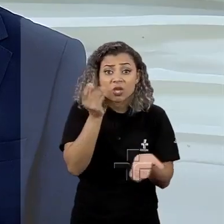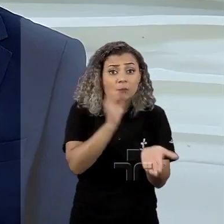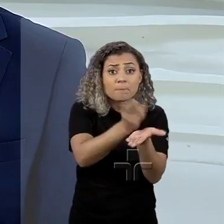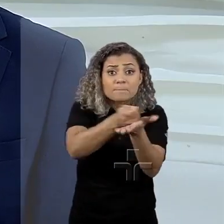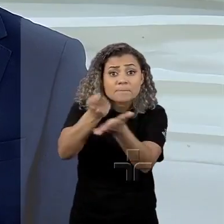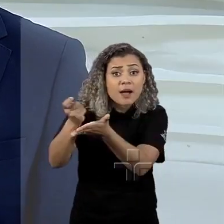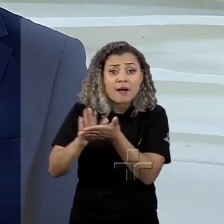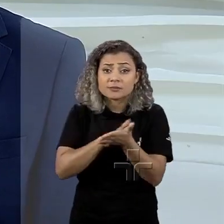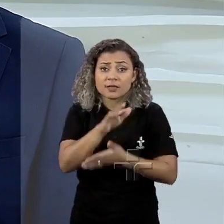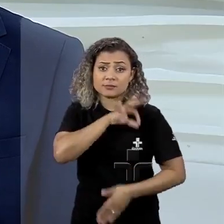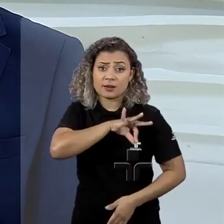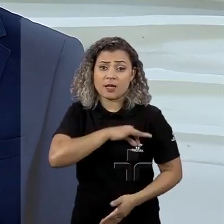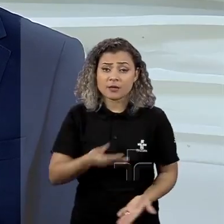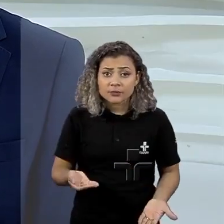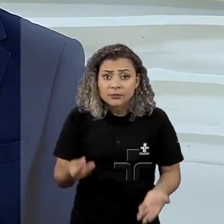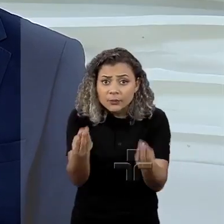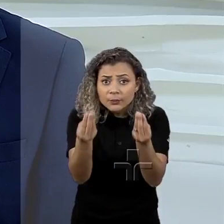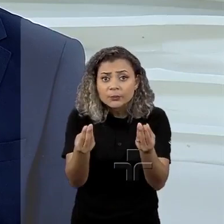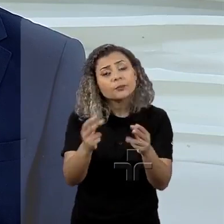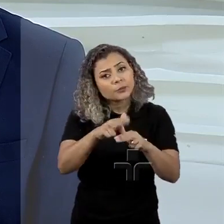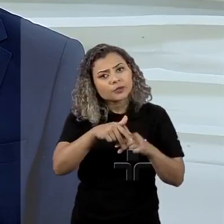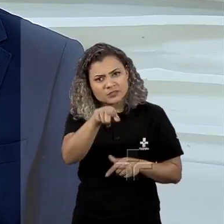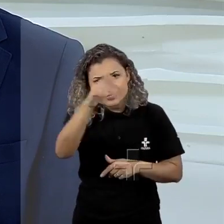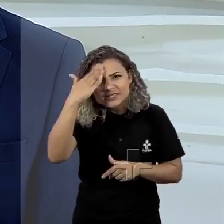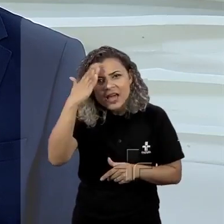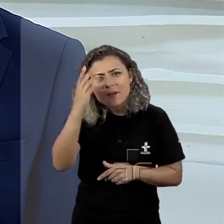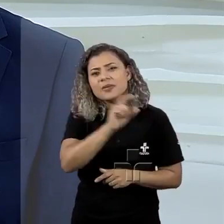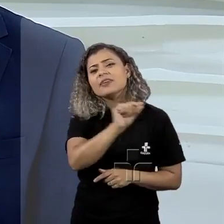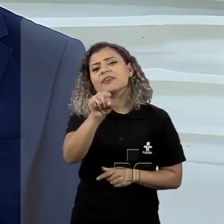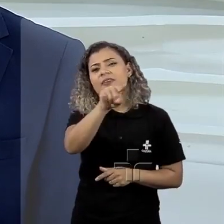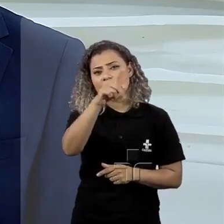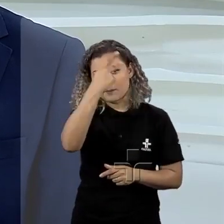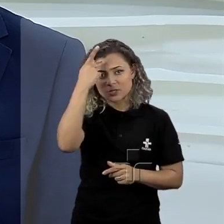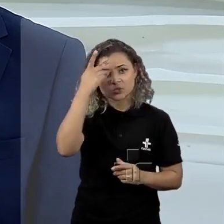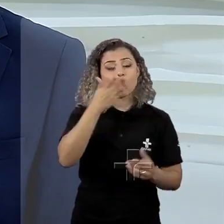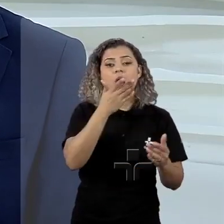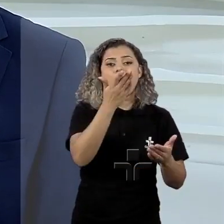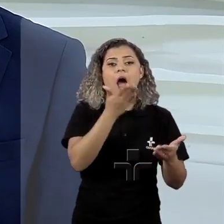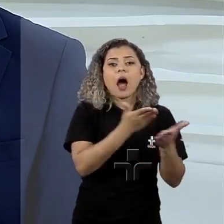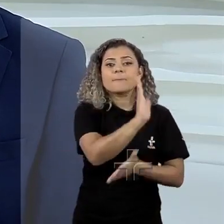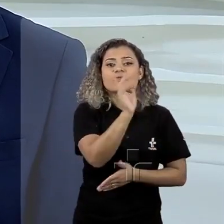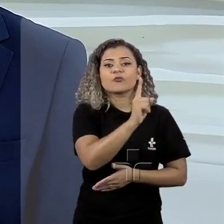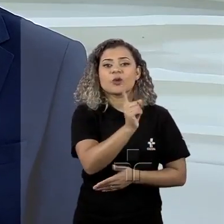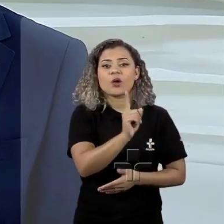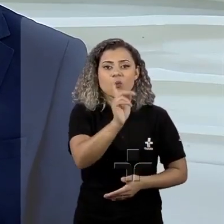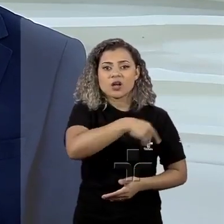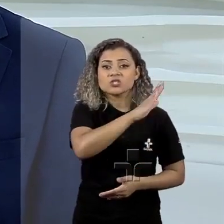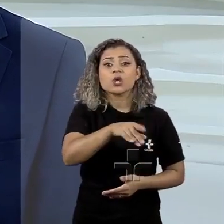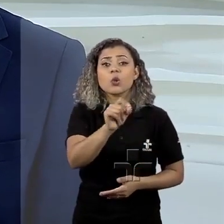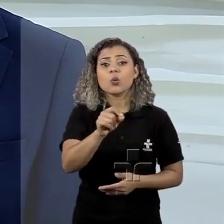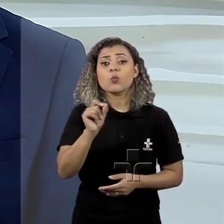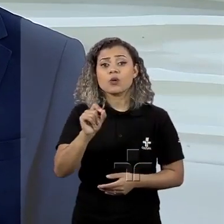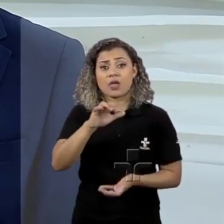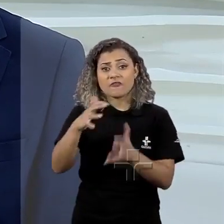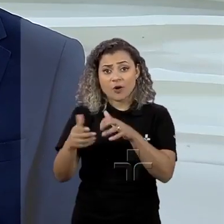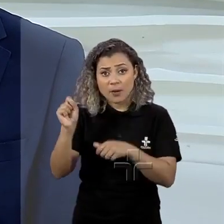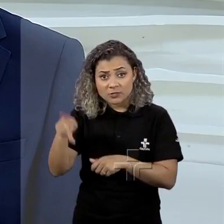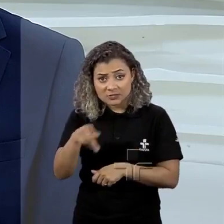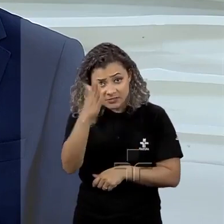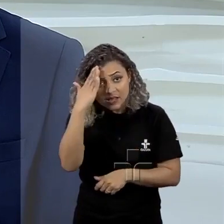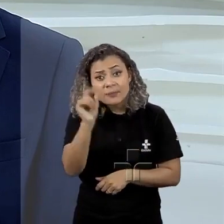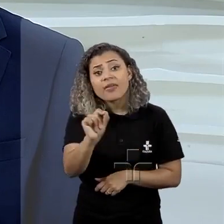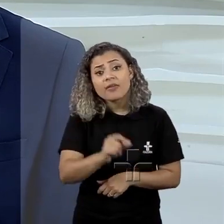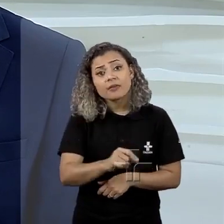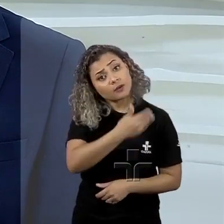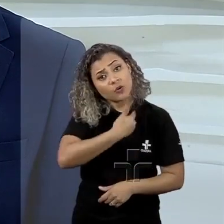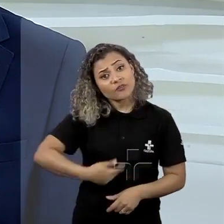às concessões, sabe quem impediu as 2 primeiras concessões de serem colocadas em prática? O Márcio França. Como governador de